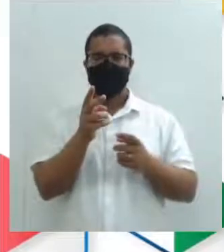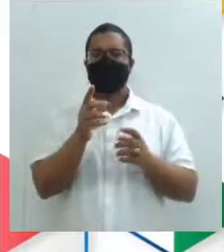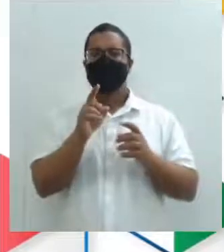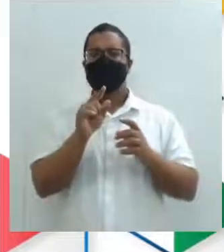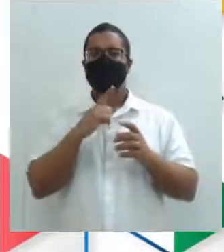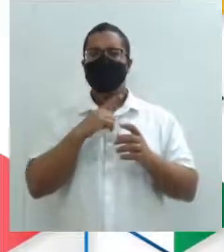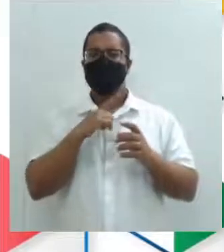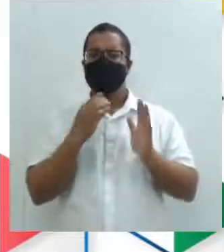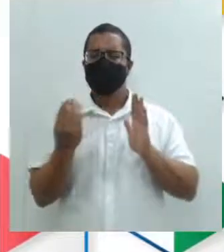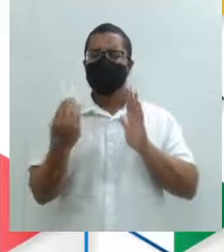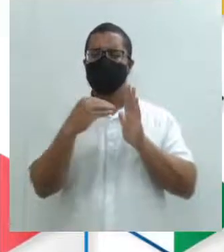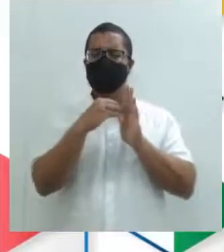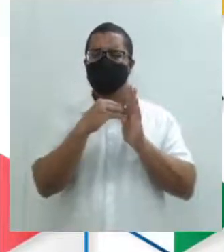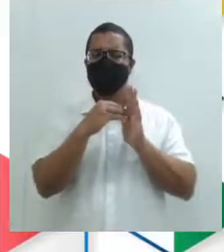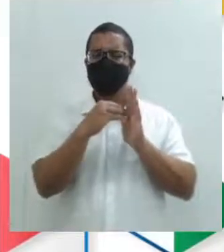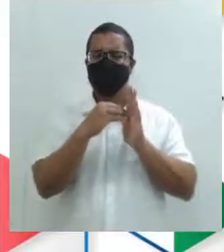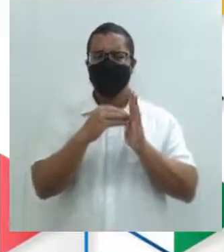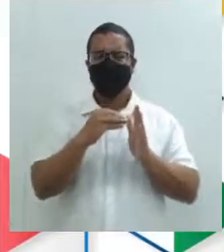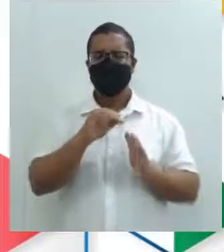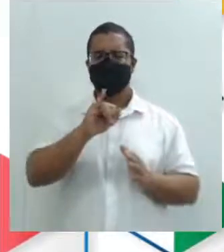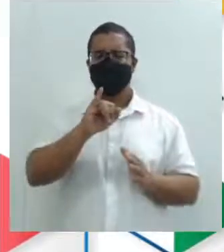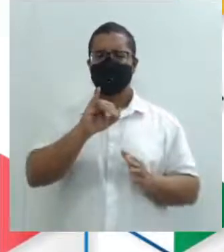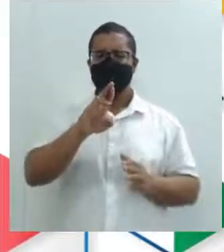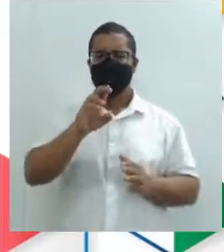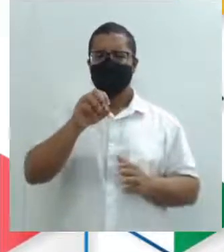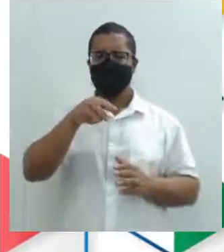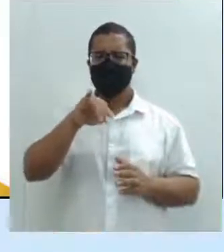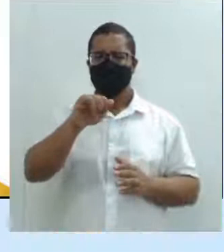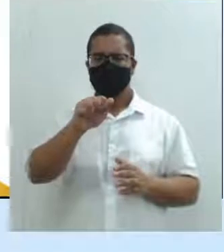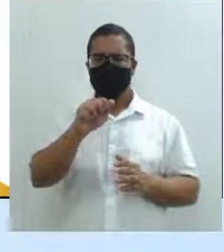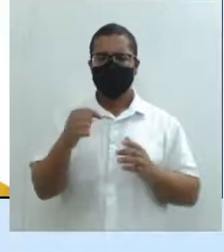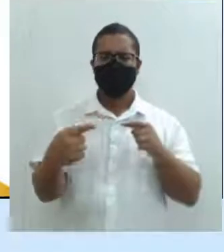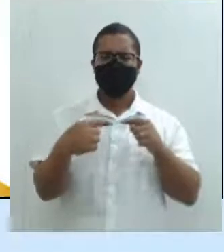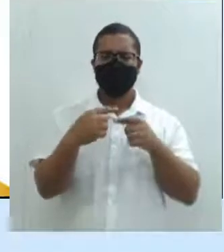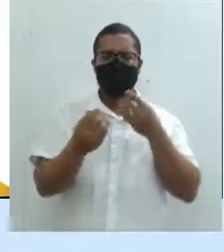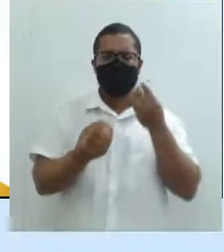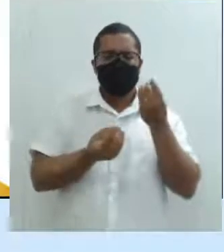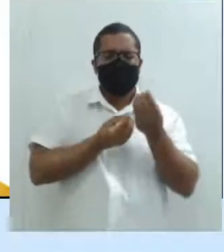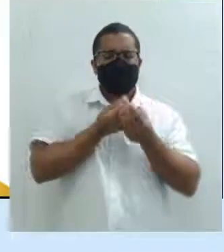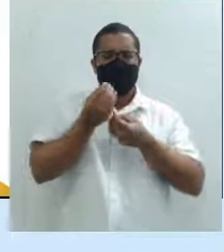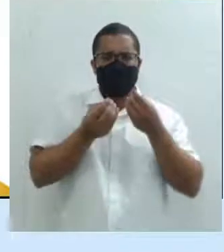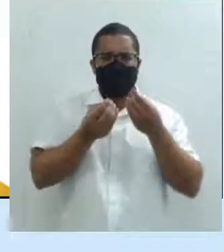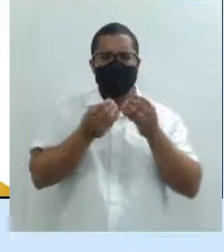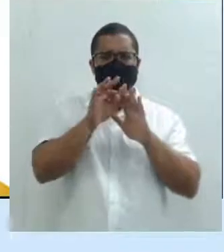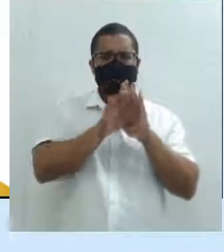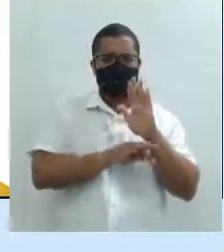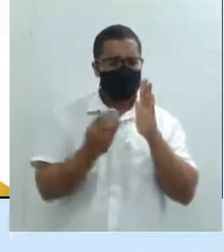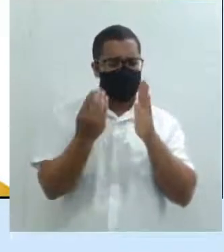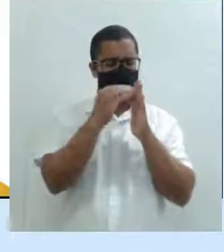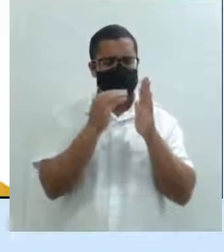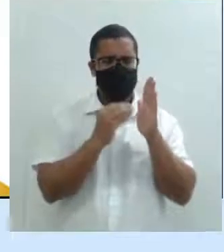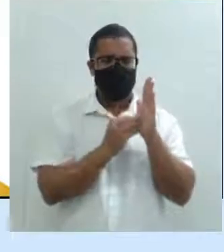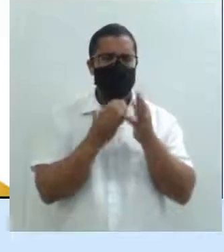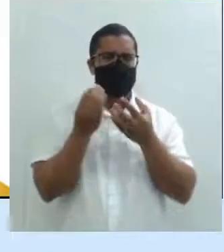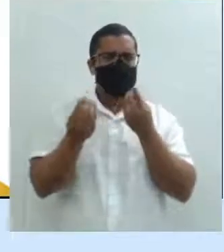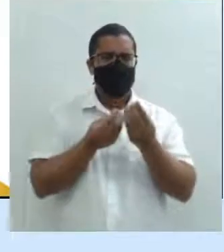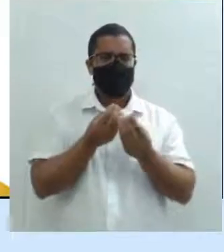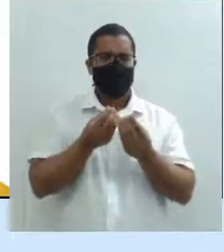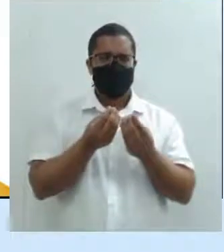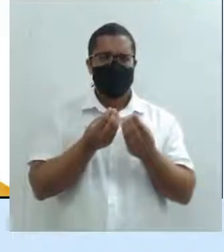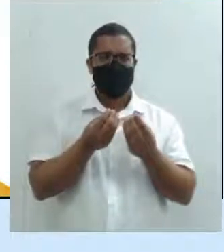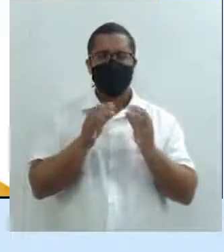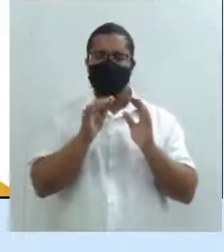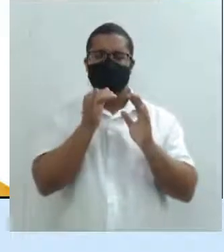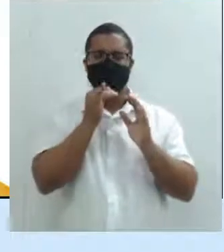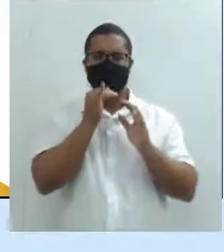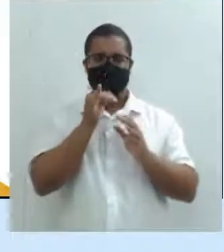gêneros citados? Então é exatamente o questionamento que eu acabei de fazer para vocês. Será que quando o